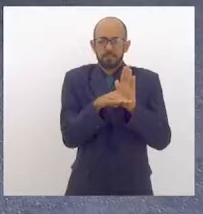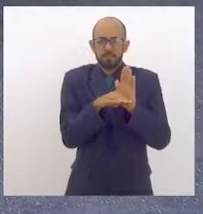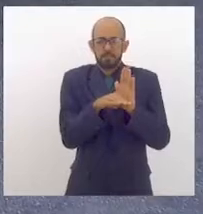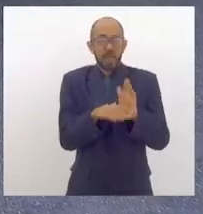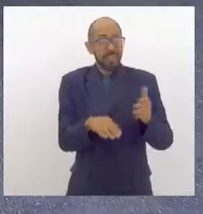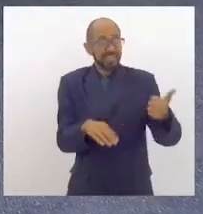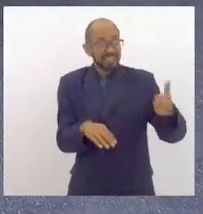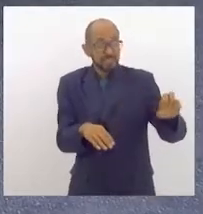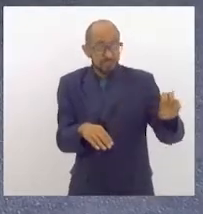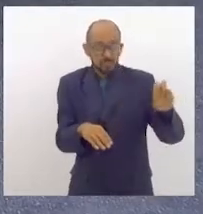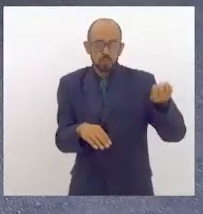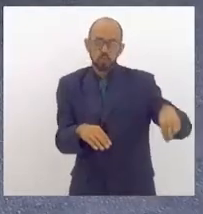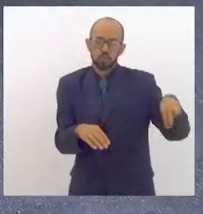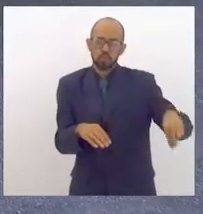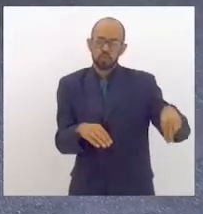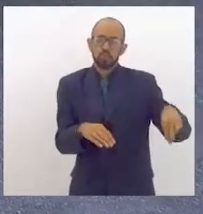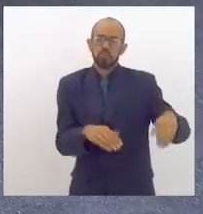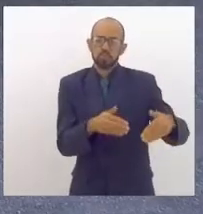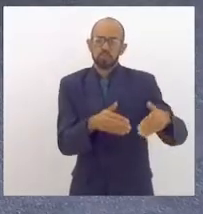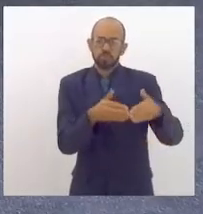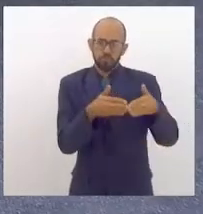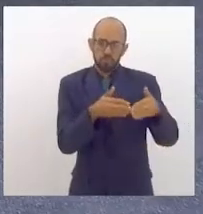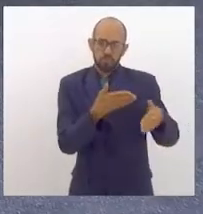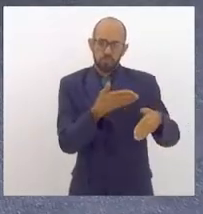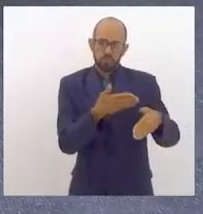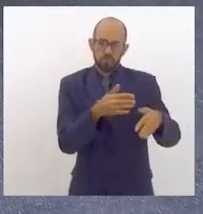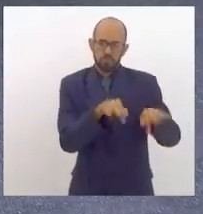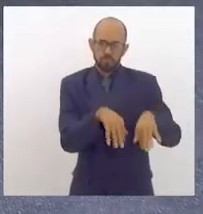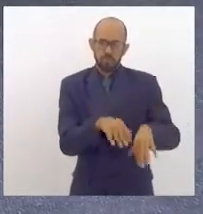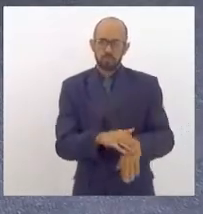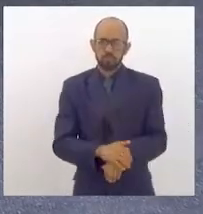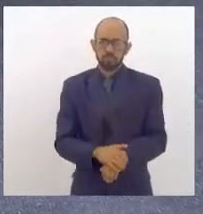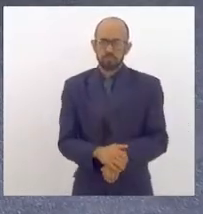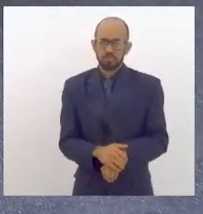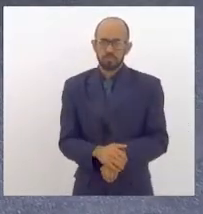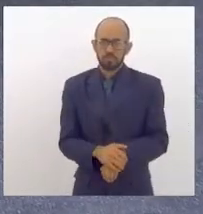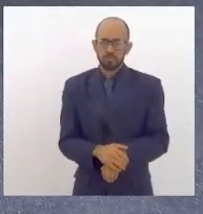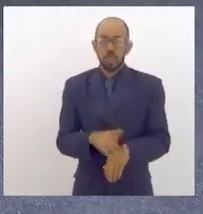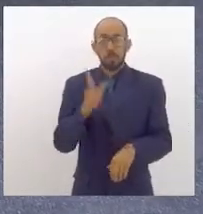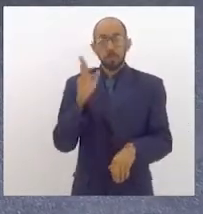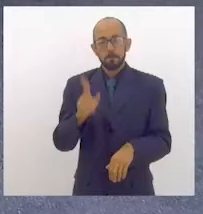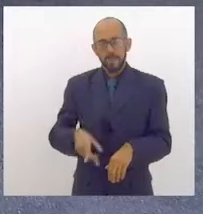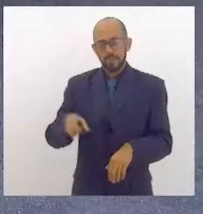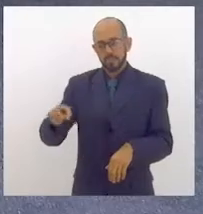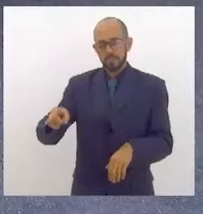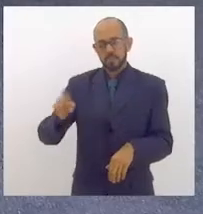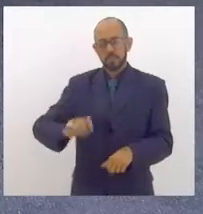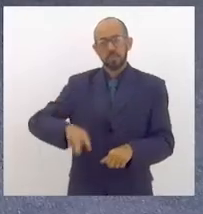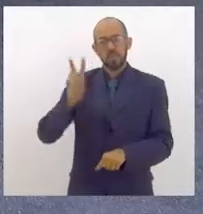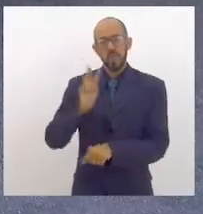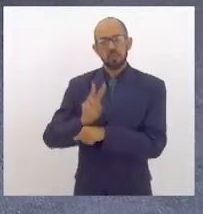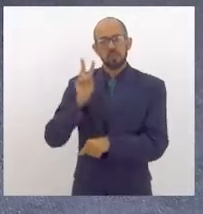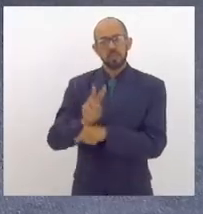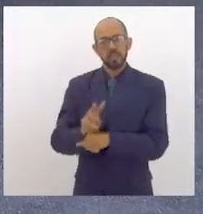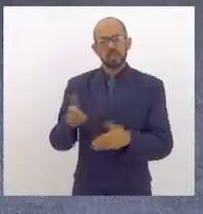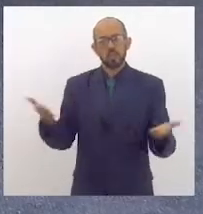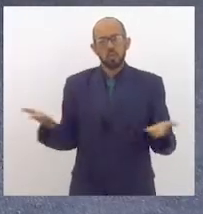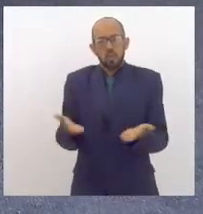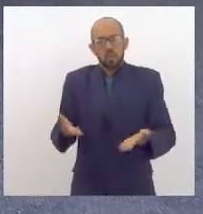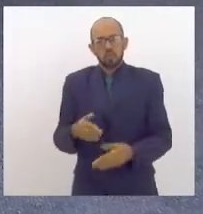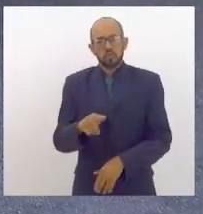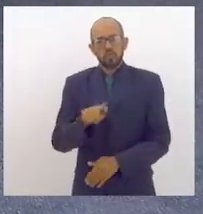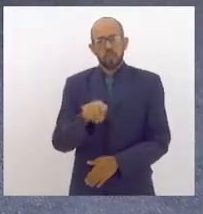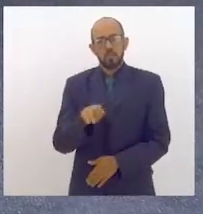bilhetes é um show da Renata por favor para concluir é um mesmo que defende hoje